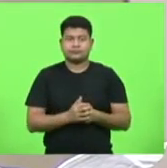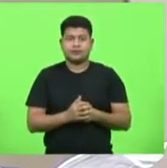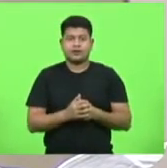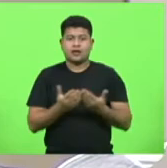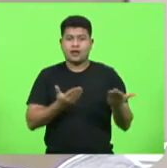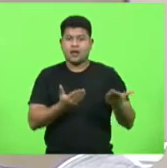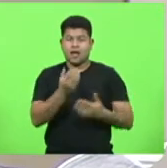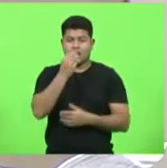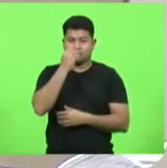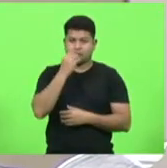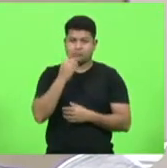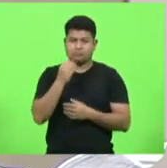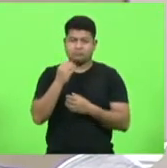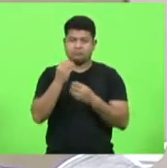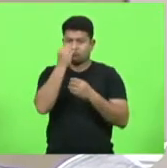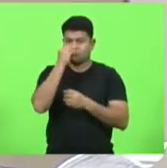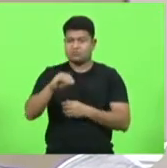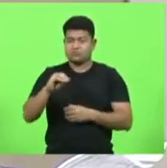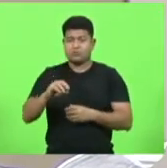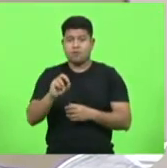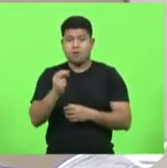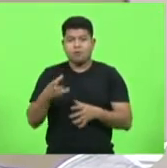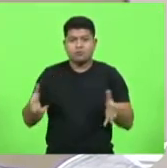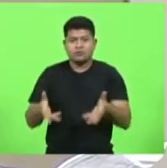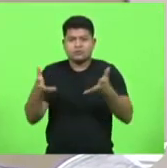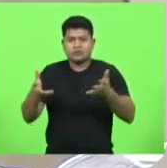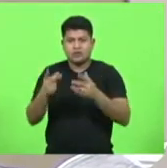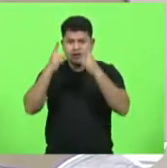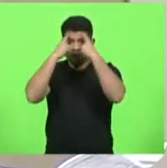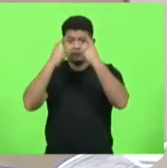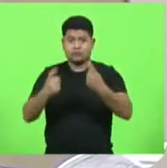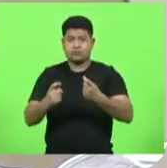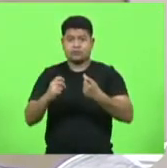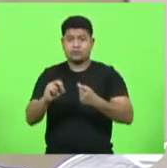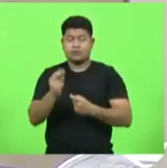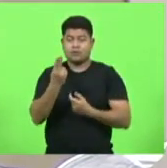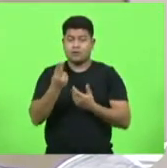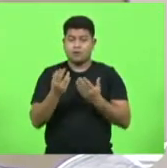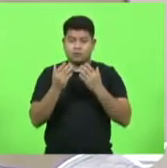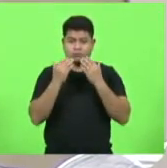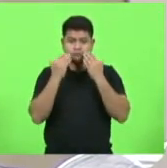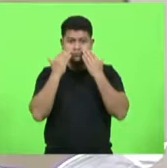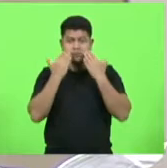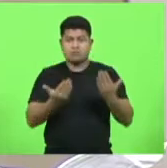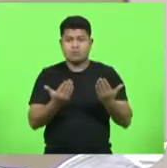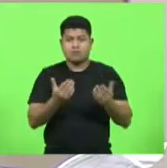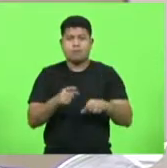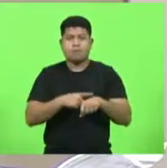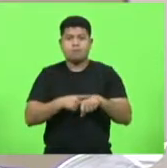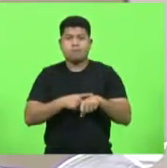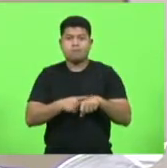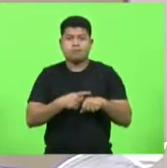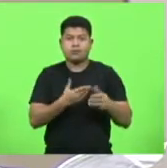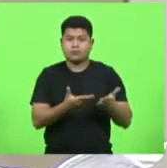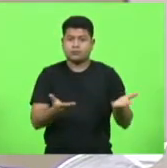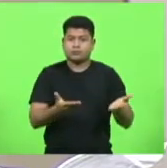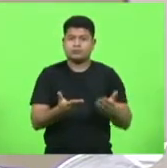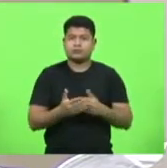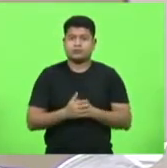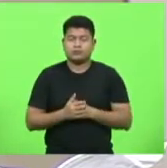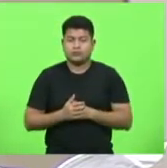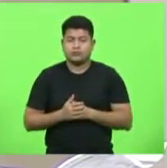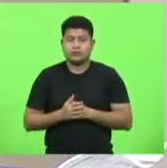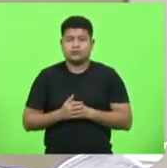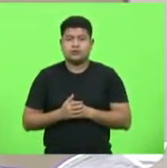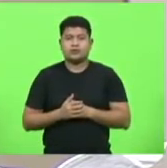desvalorizem, incentivem a violência ou exponham as mulheres à situação de constrangimento ou que contenham